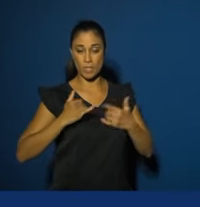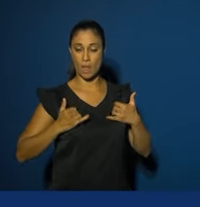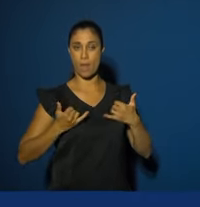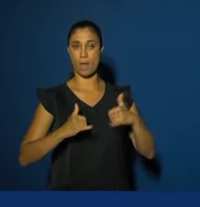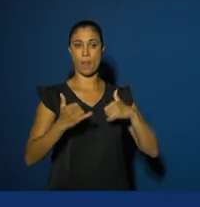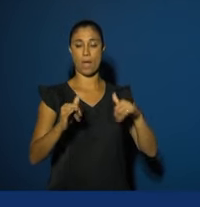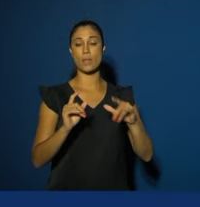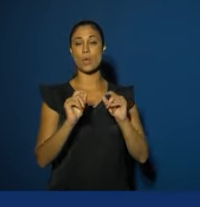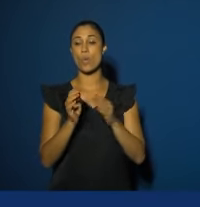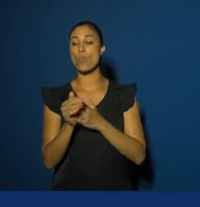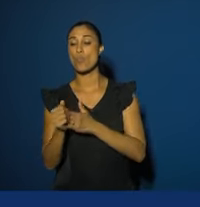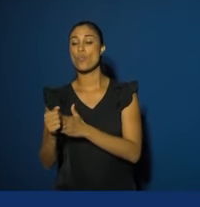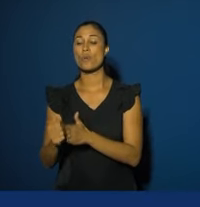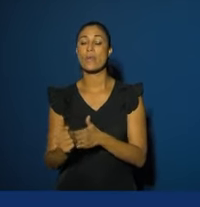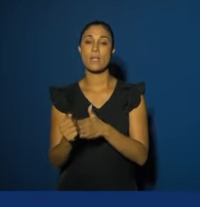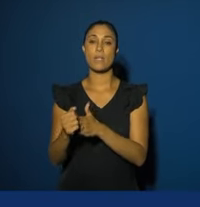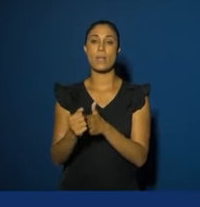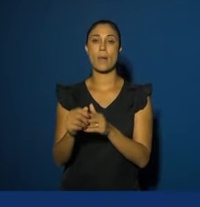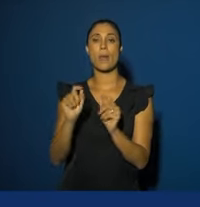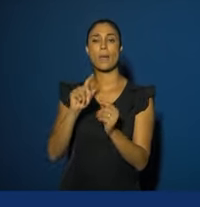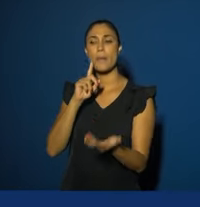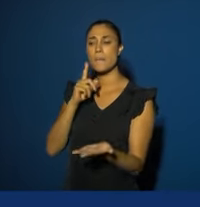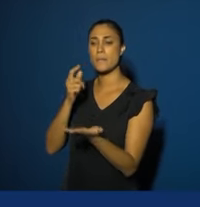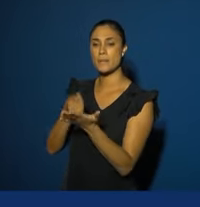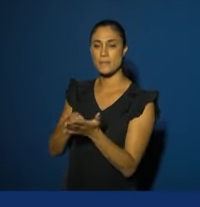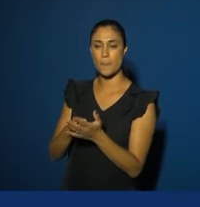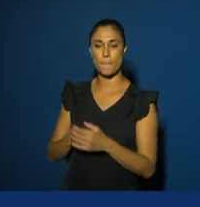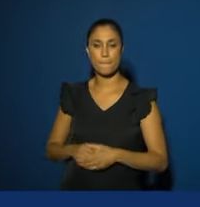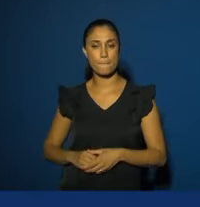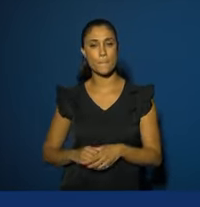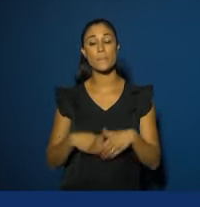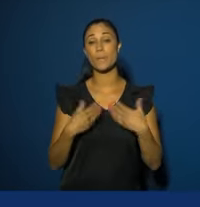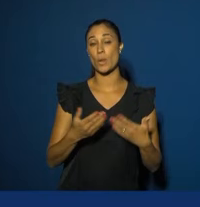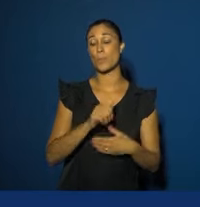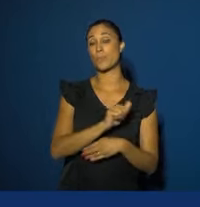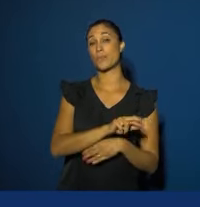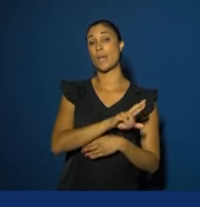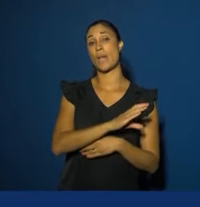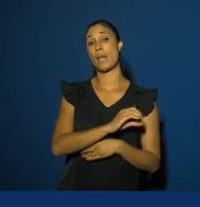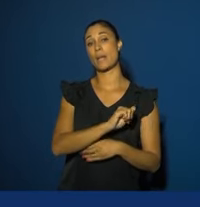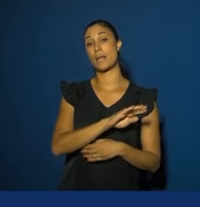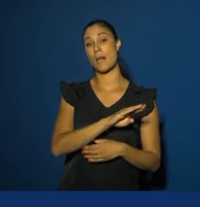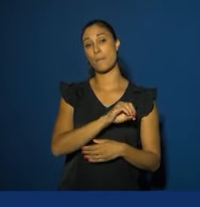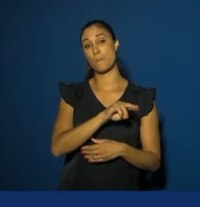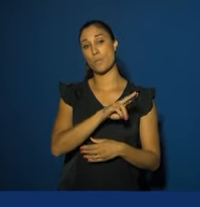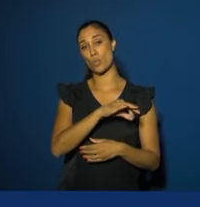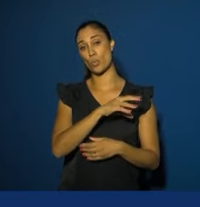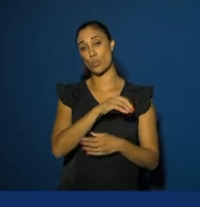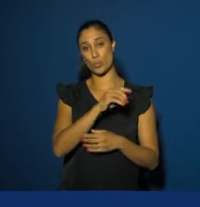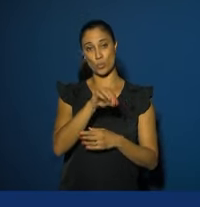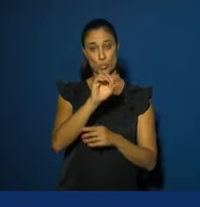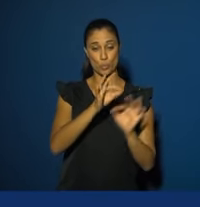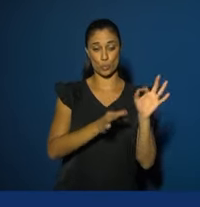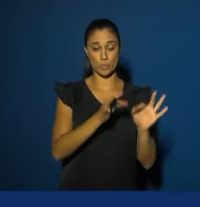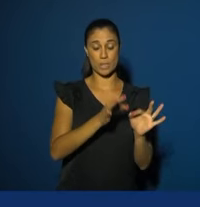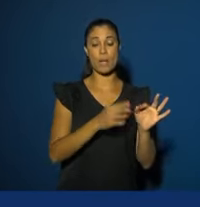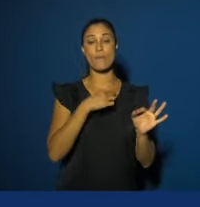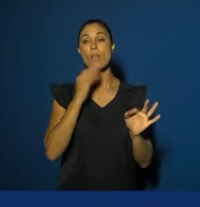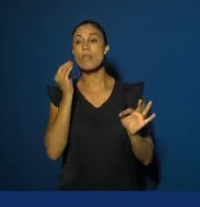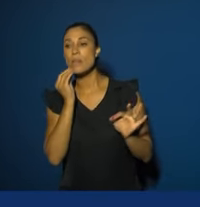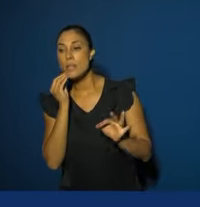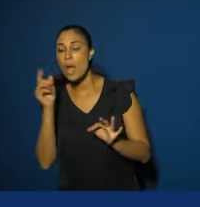um guia pro processo de de decisões então o arcabouço do Judiciário testado em